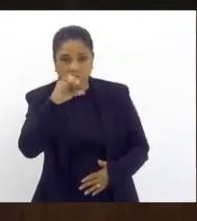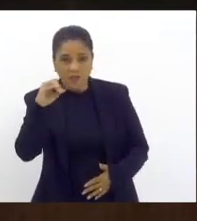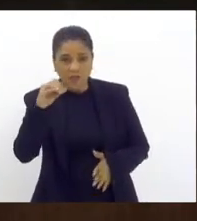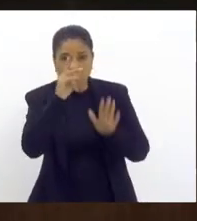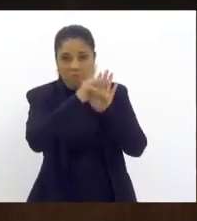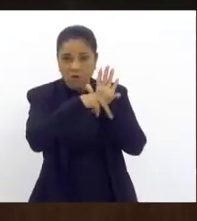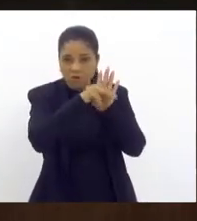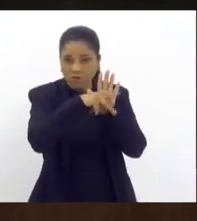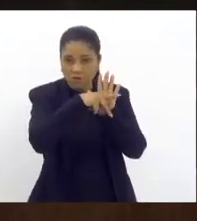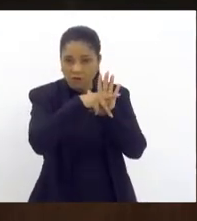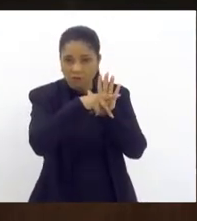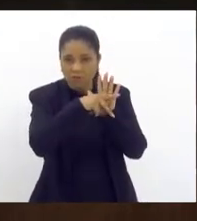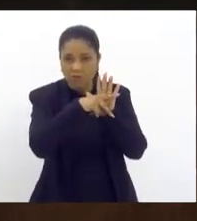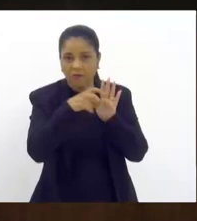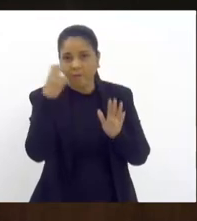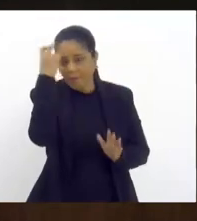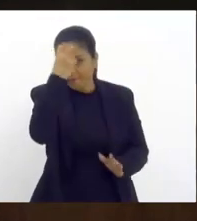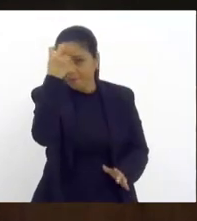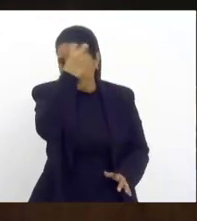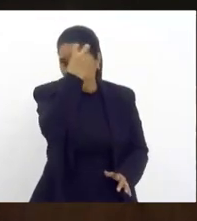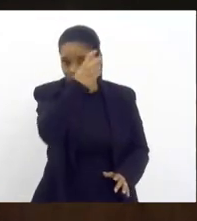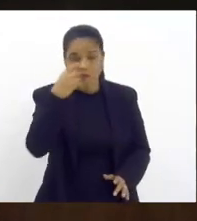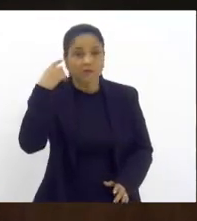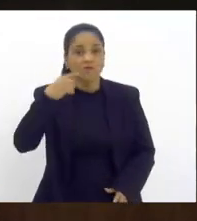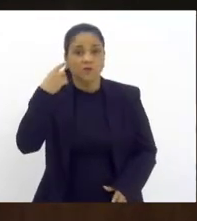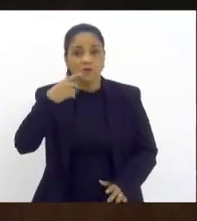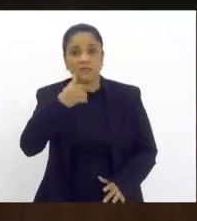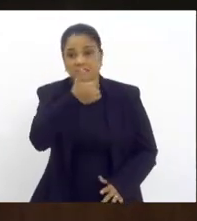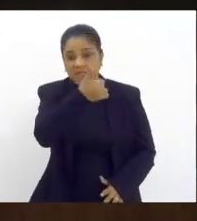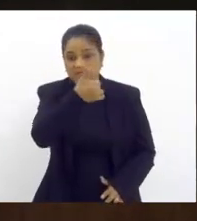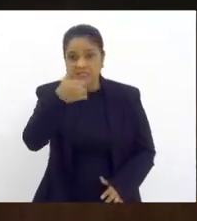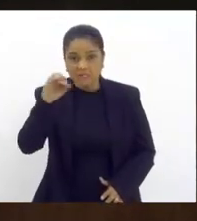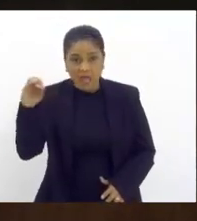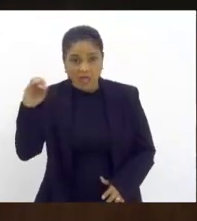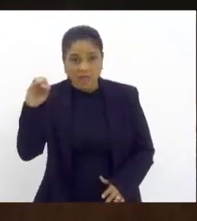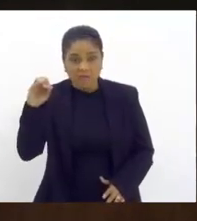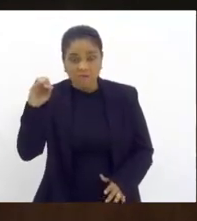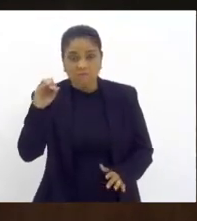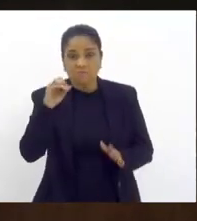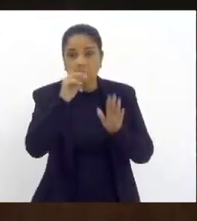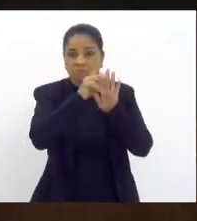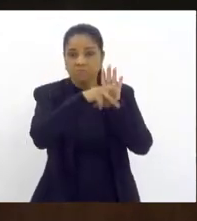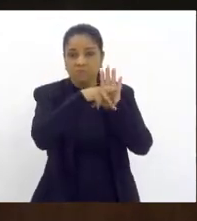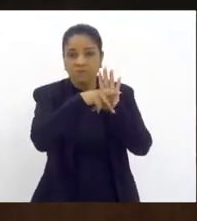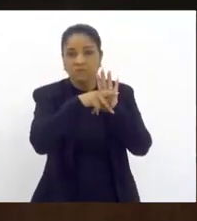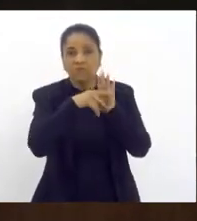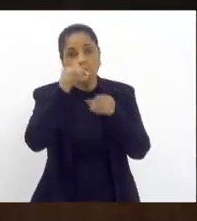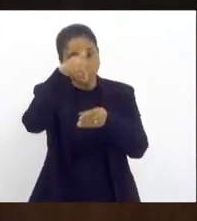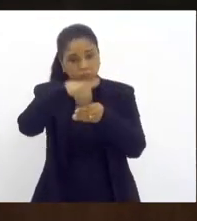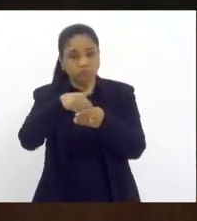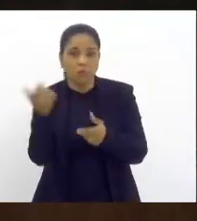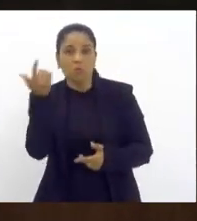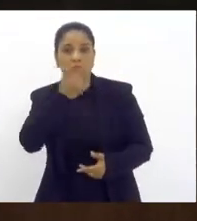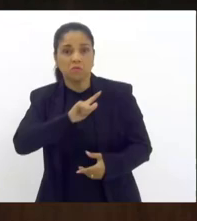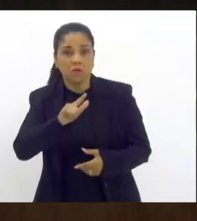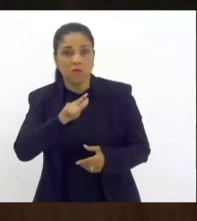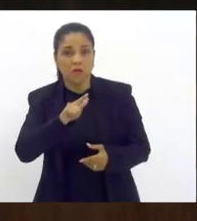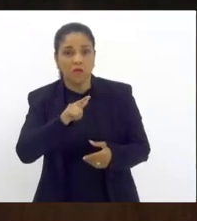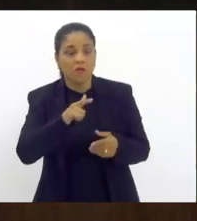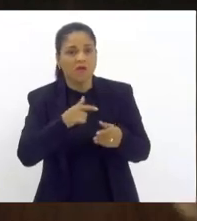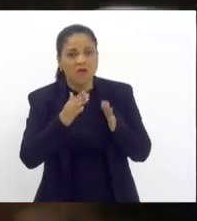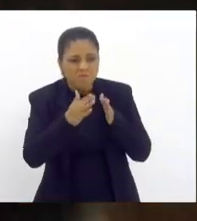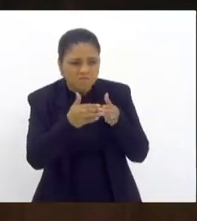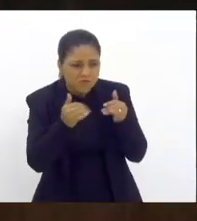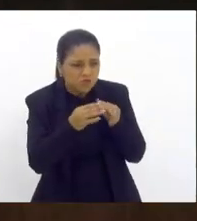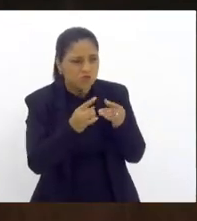100 projetos, deputada Verônica, presidente, um deputado tem 100 projetos, é reeleito, tem que pedir o desarquivamento um por um dos 100. Ora, se